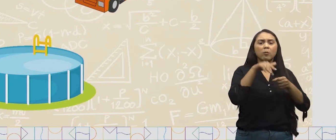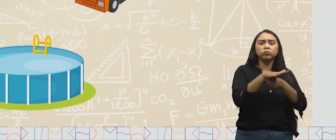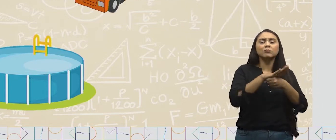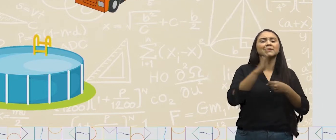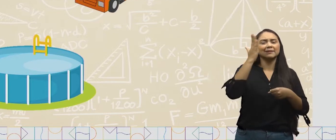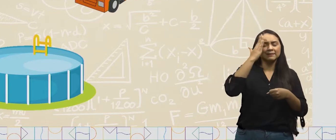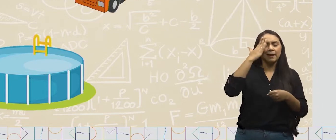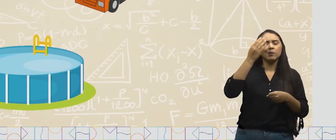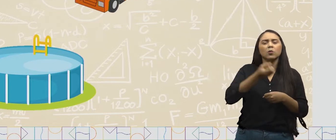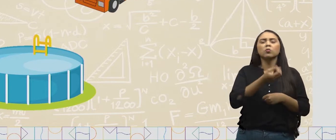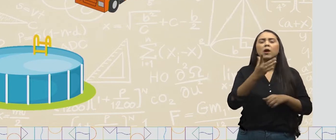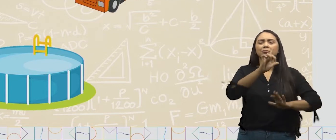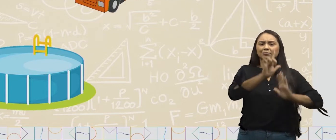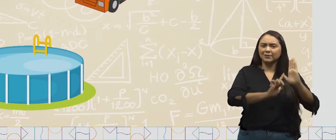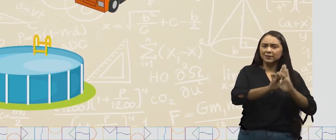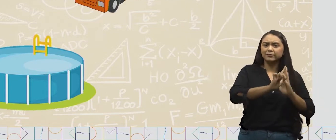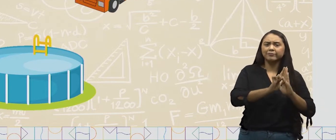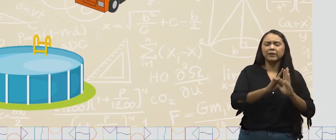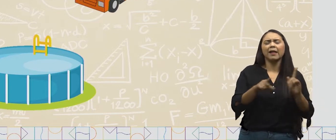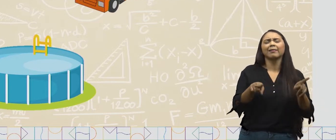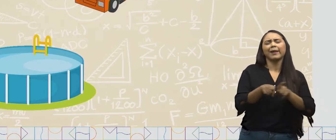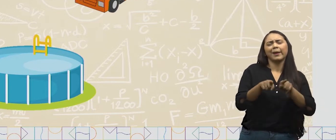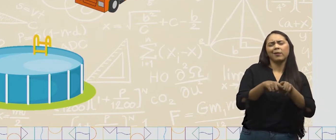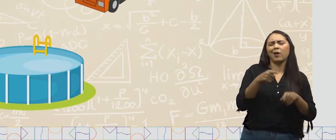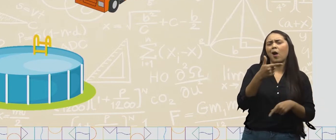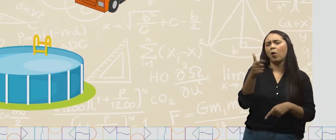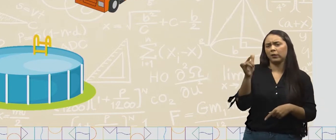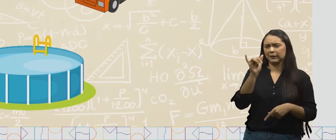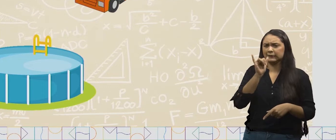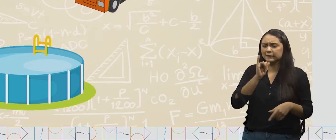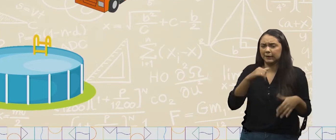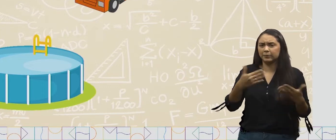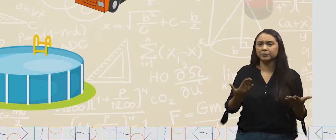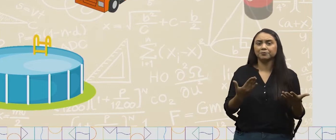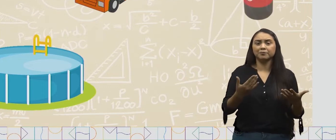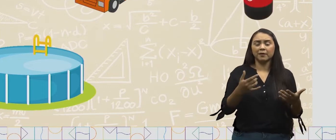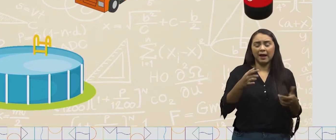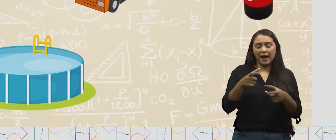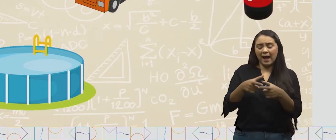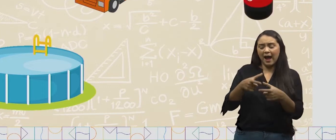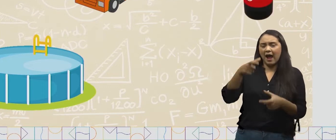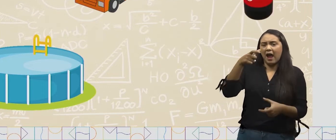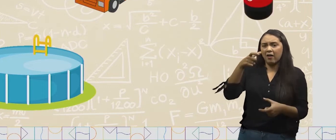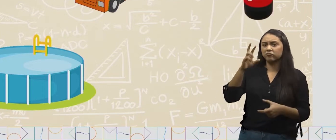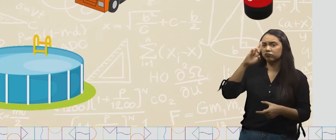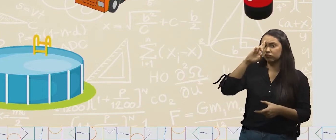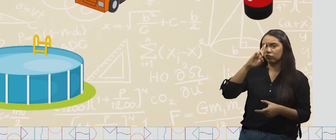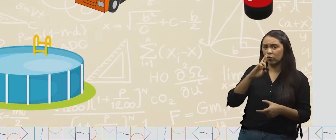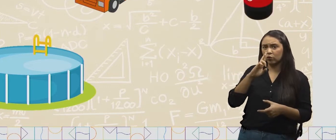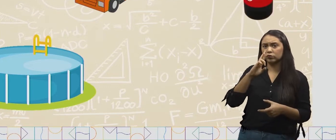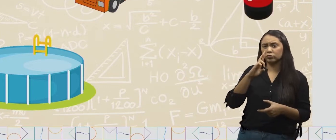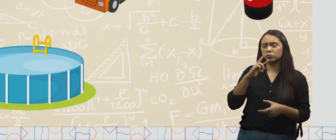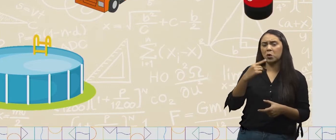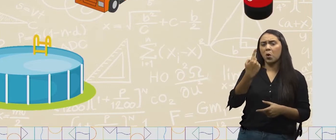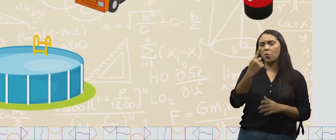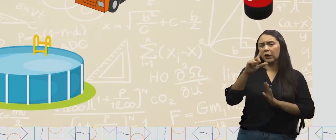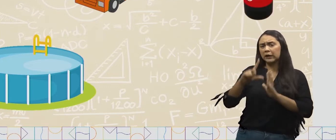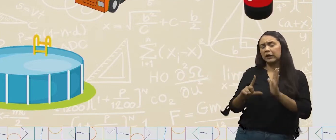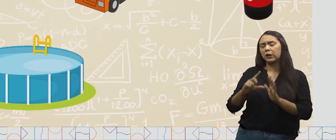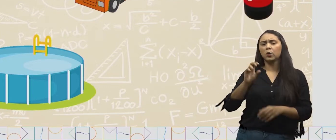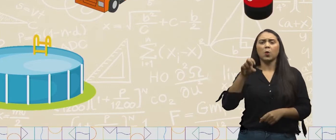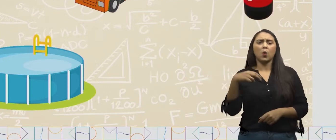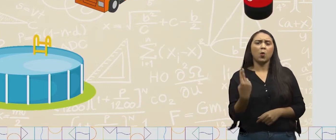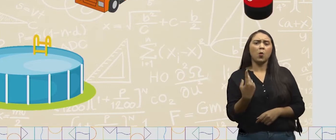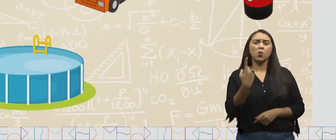dentro dele. Há também muitas outras situações, por exemplo, em uma garrafa de refrigerante de 1 litro